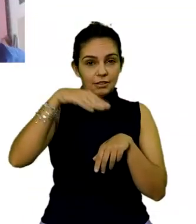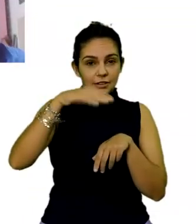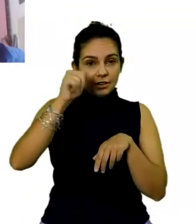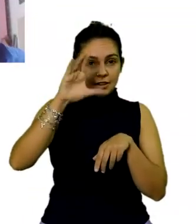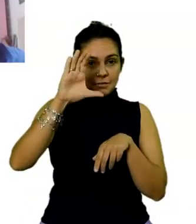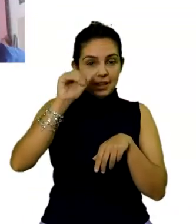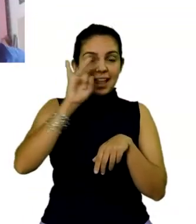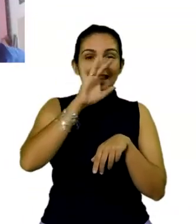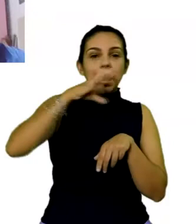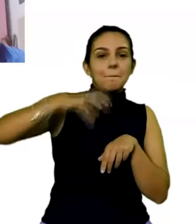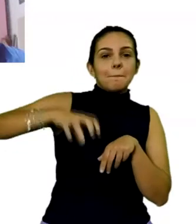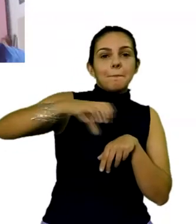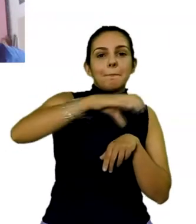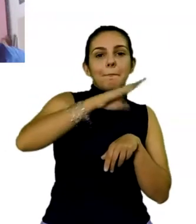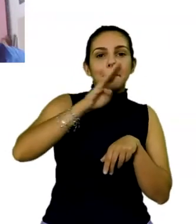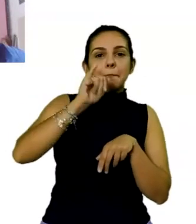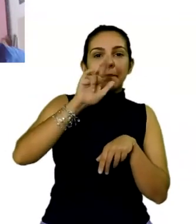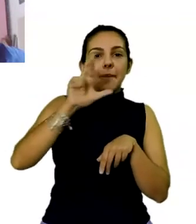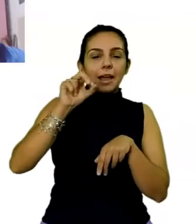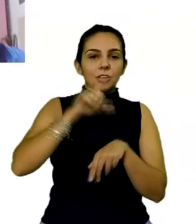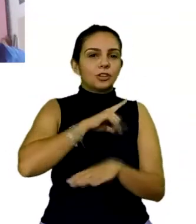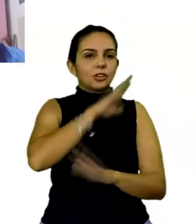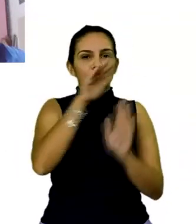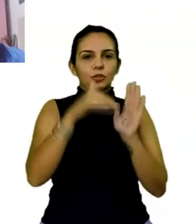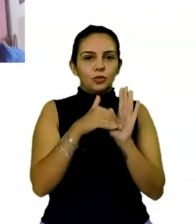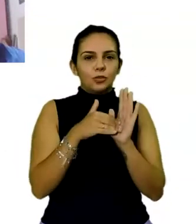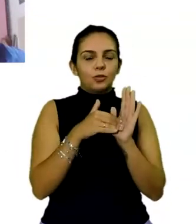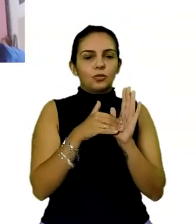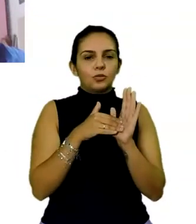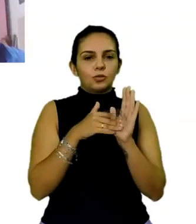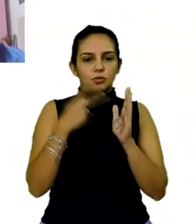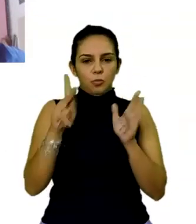cada bairro ele tem toda a sua